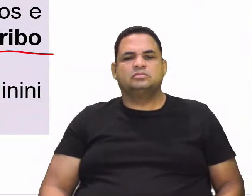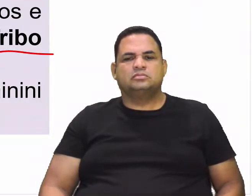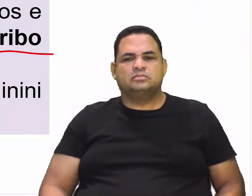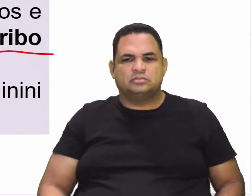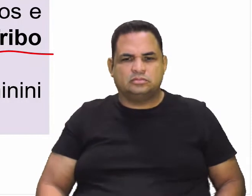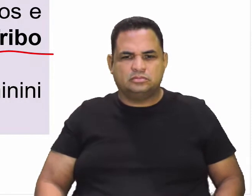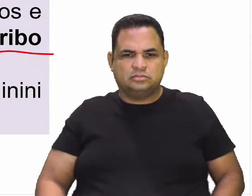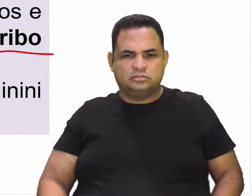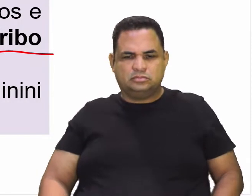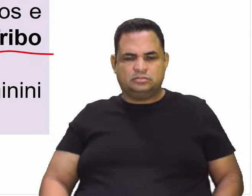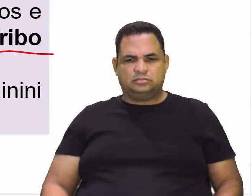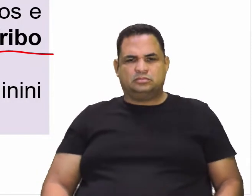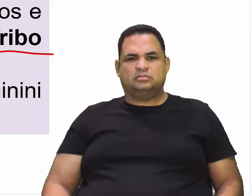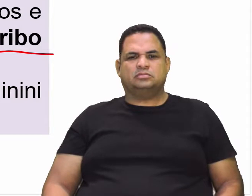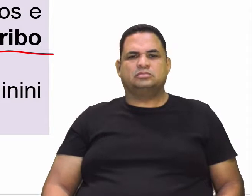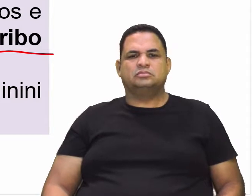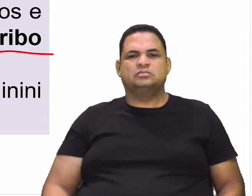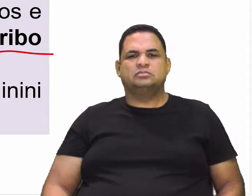lá?